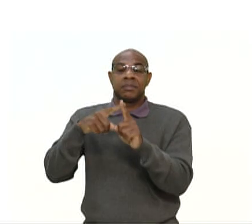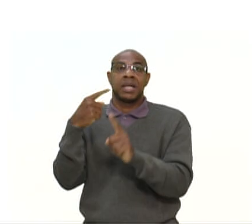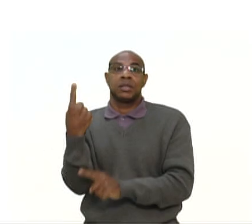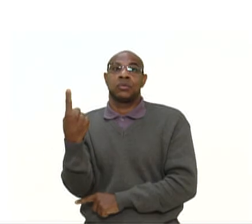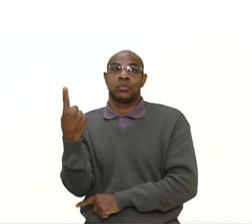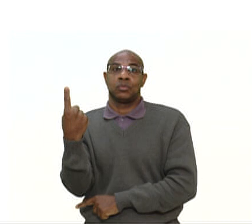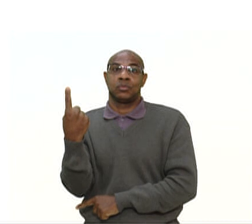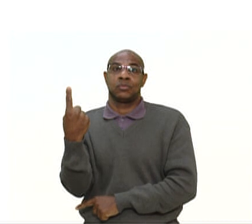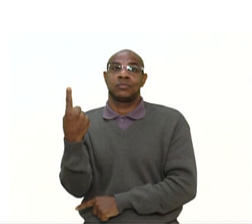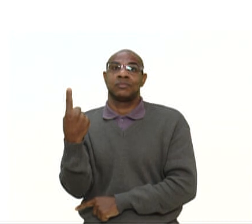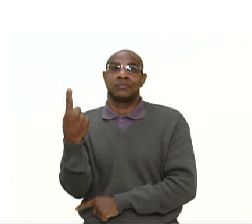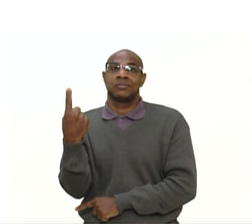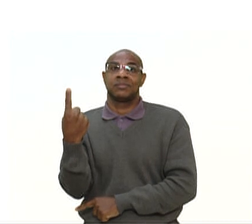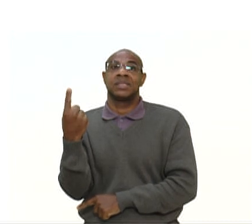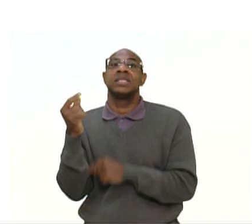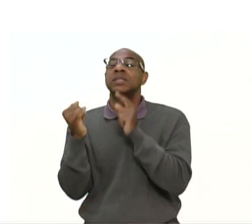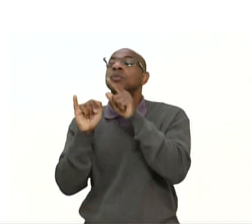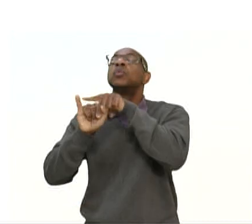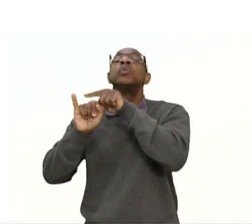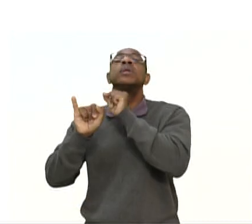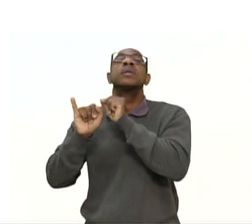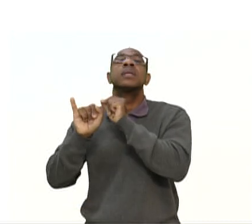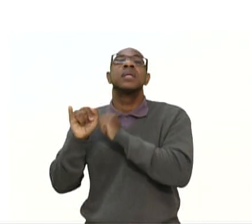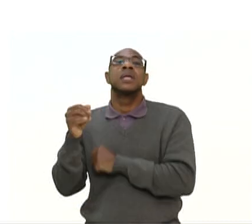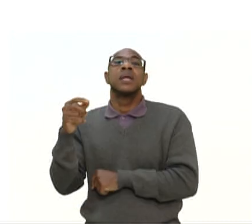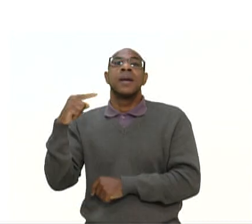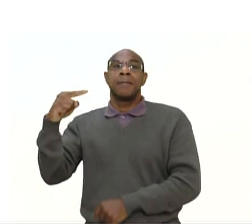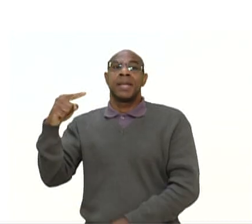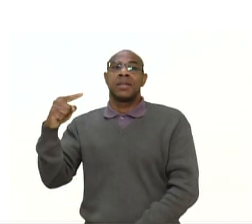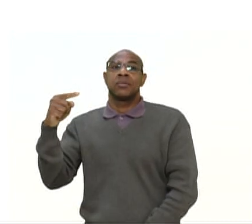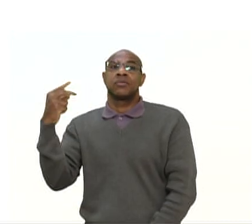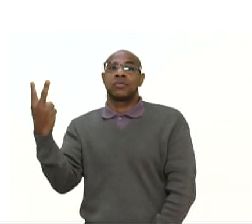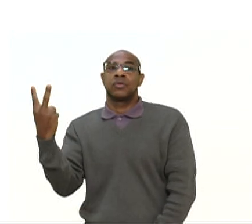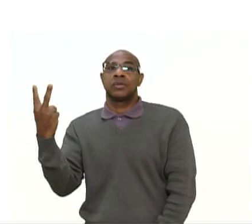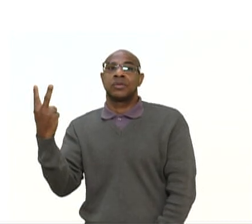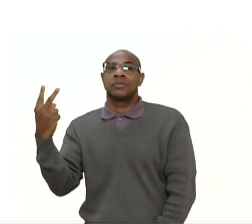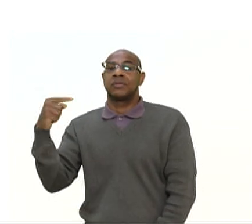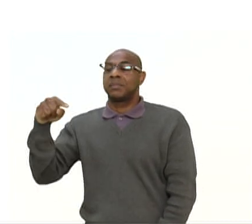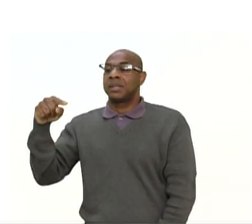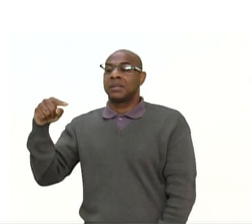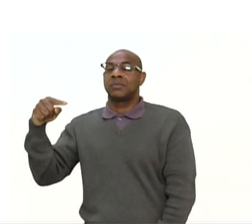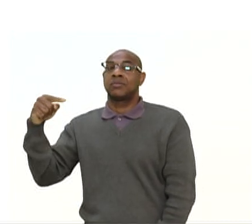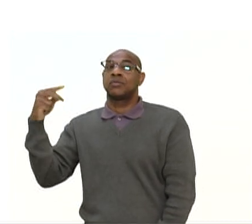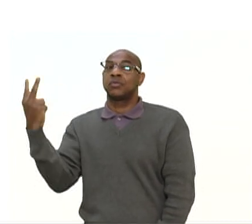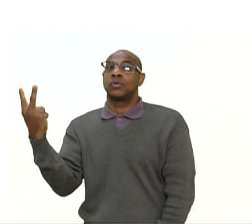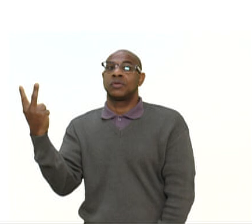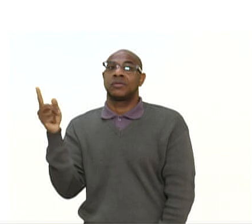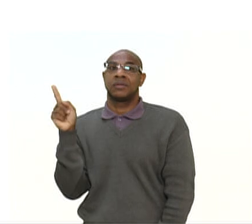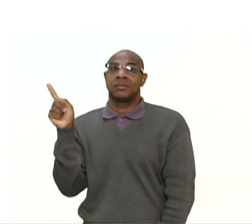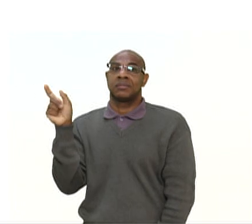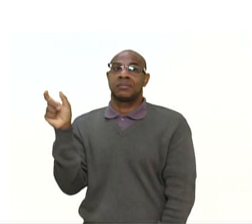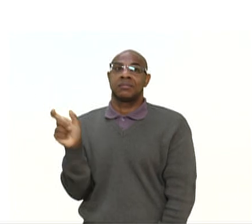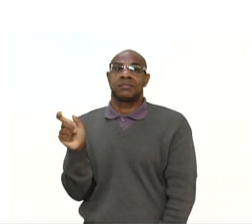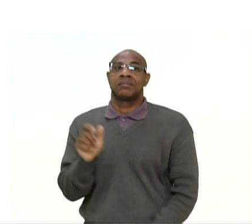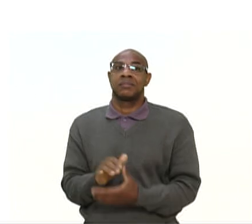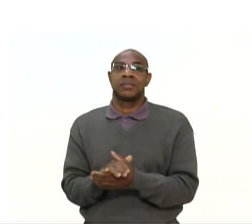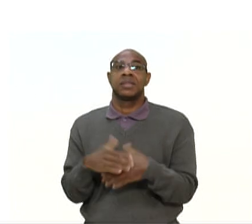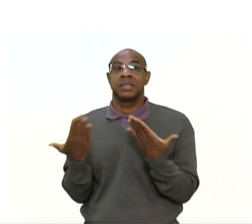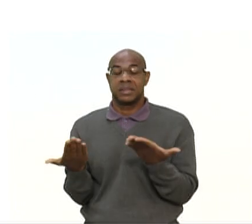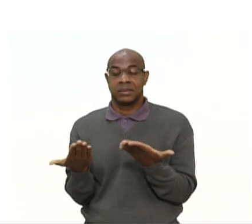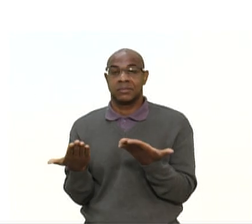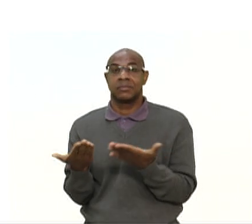a parte imaginária, menos 2, menos 2. Ficamos, portanto, 3 mais 1,